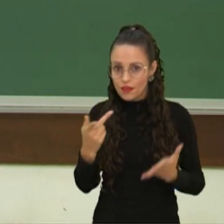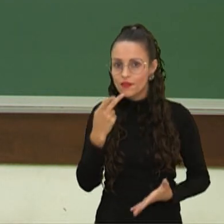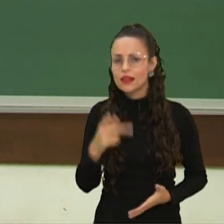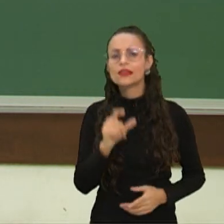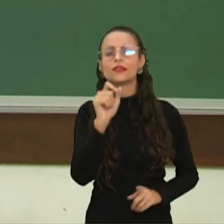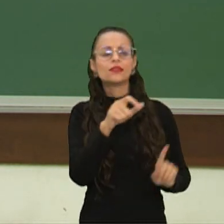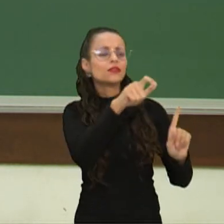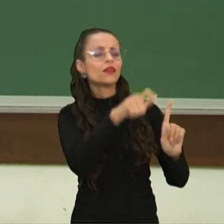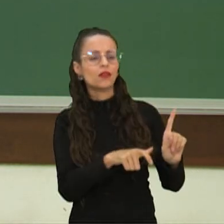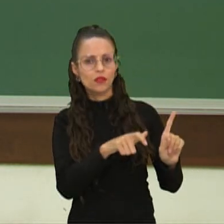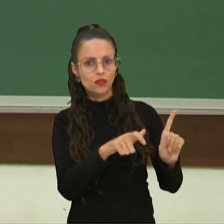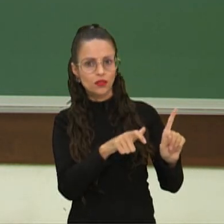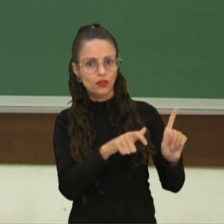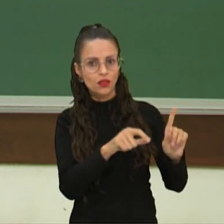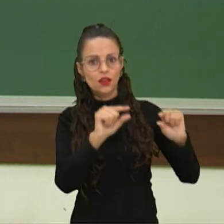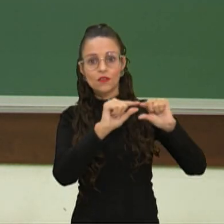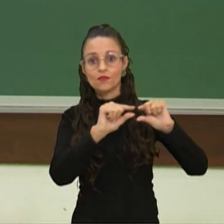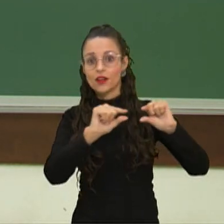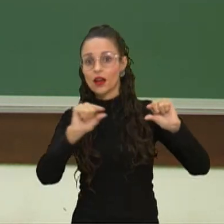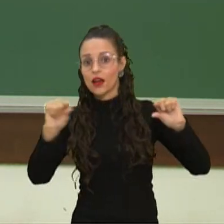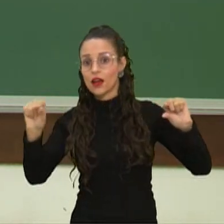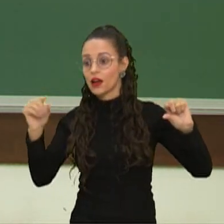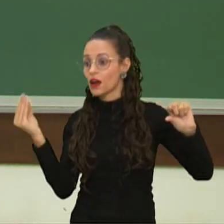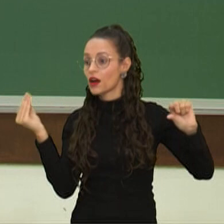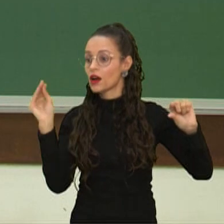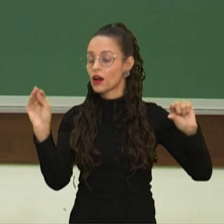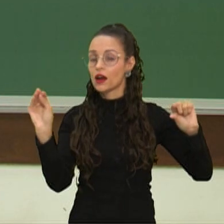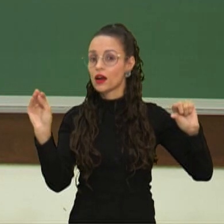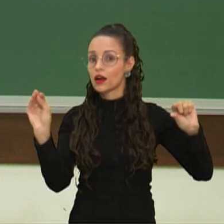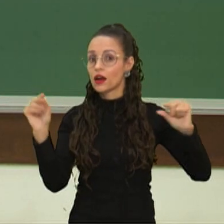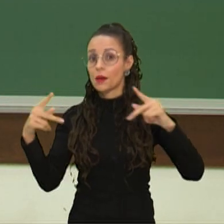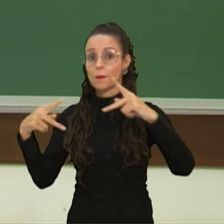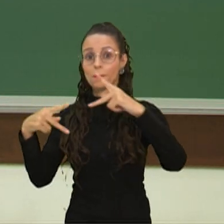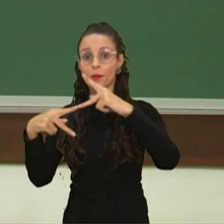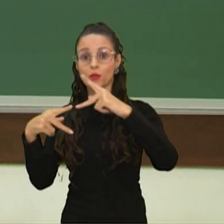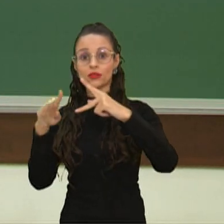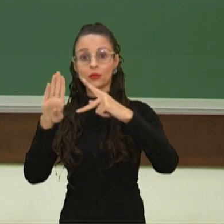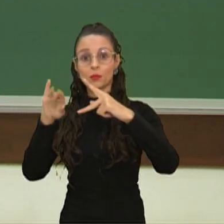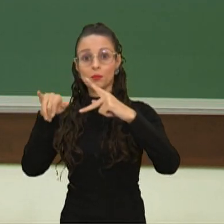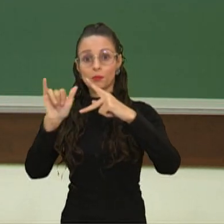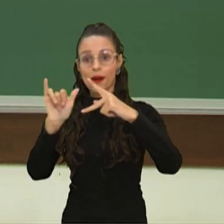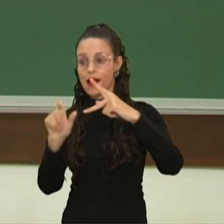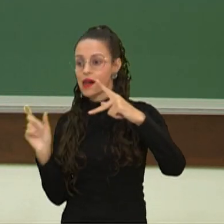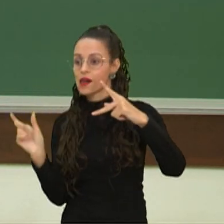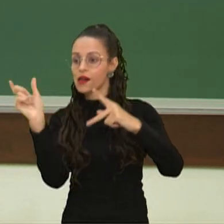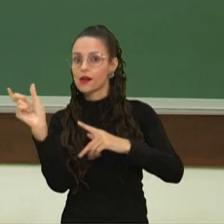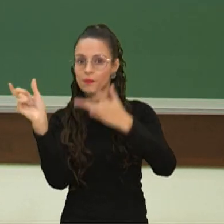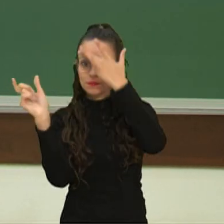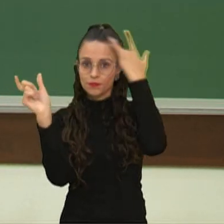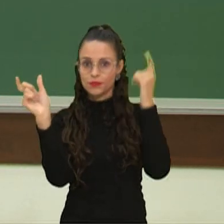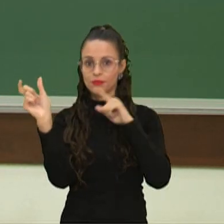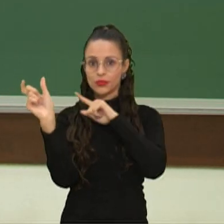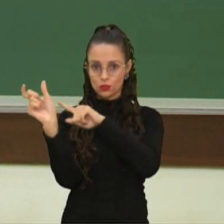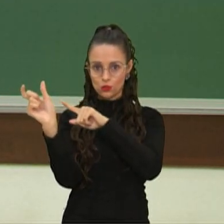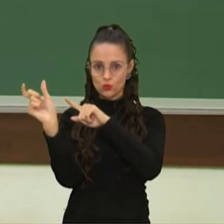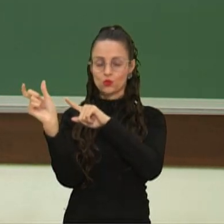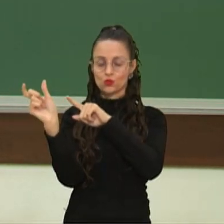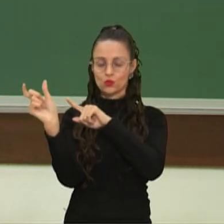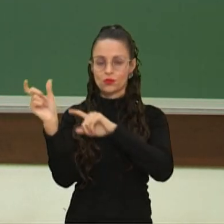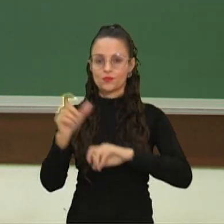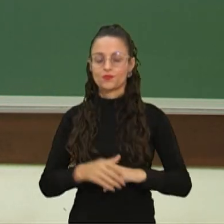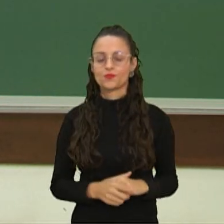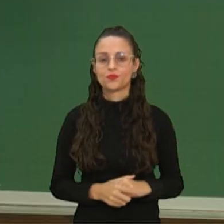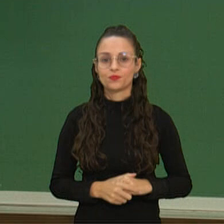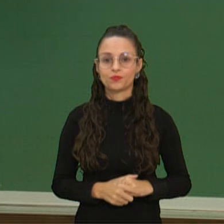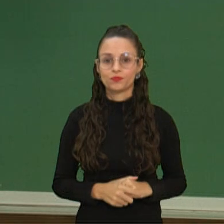que fez a ação, joga lá no final da frase com a preposição by. Beleza? A partícula passivadora. É o que a gente chama aqui de